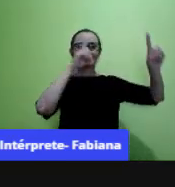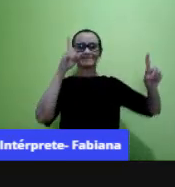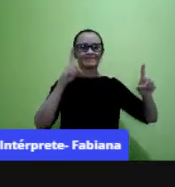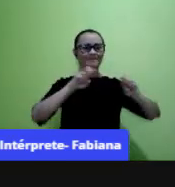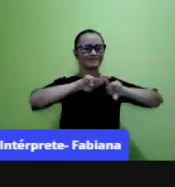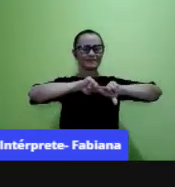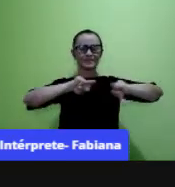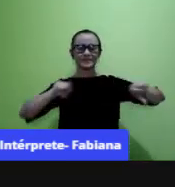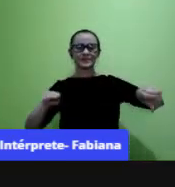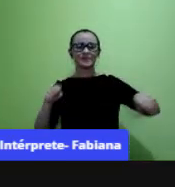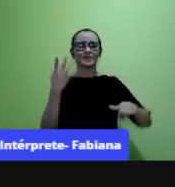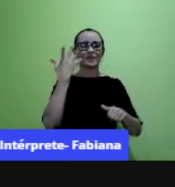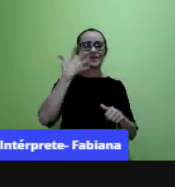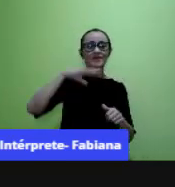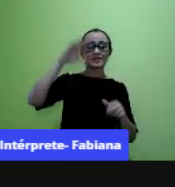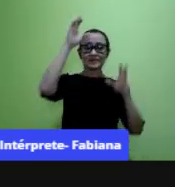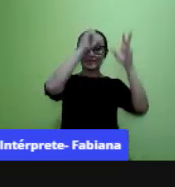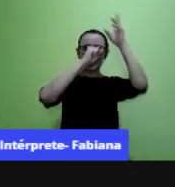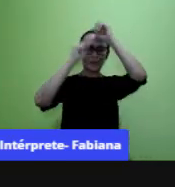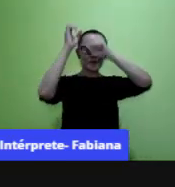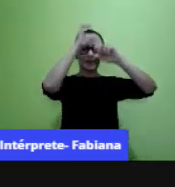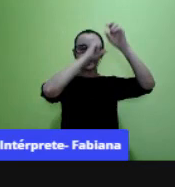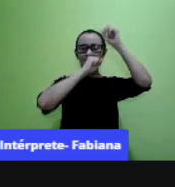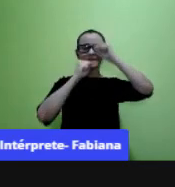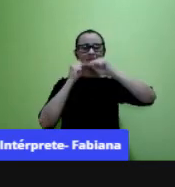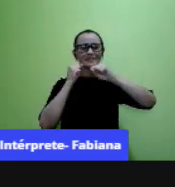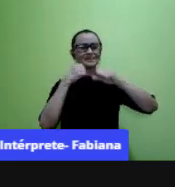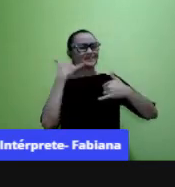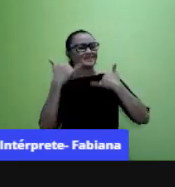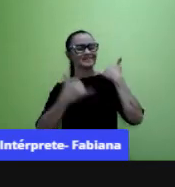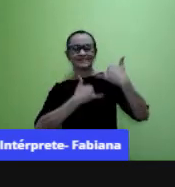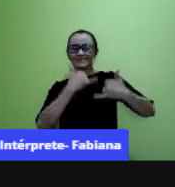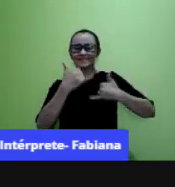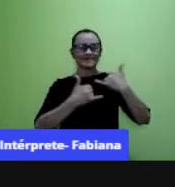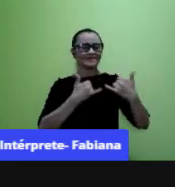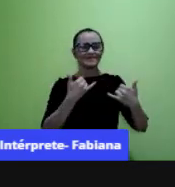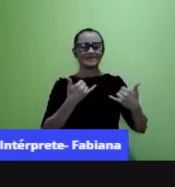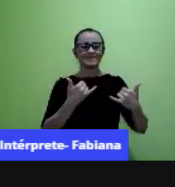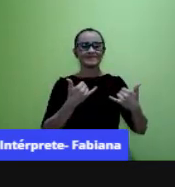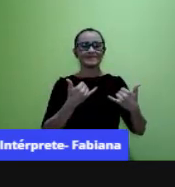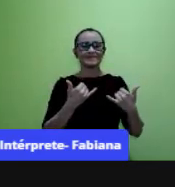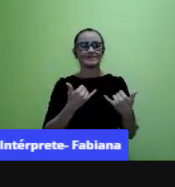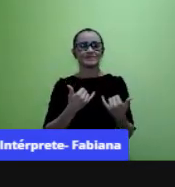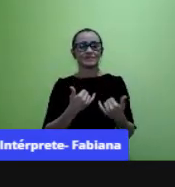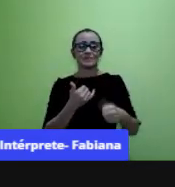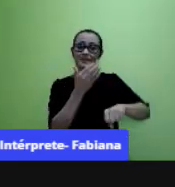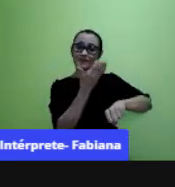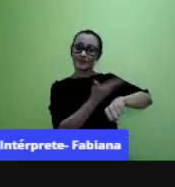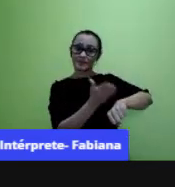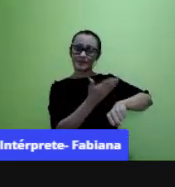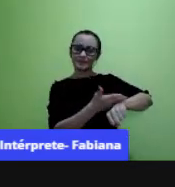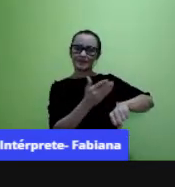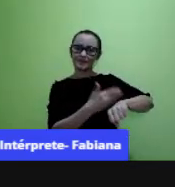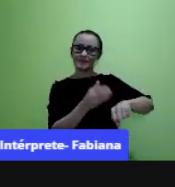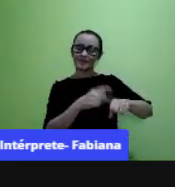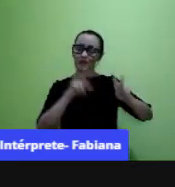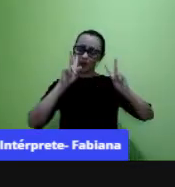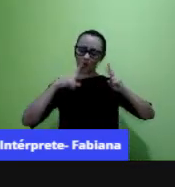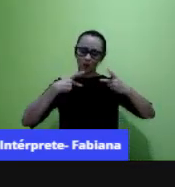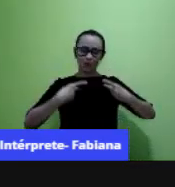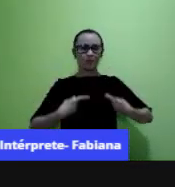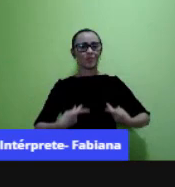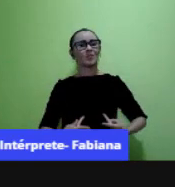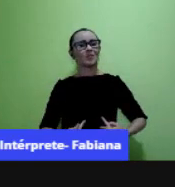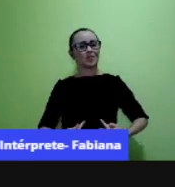criança aprende de uma forma prazerosa e espontânea, por meio das práticas corporais,